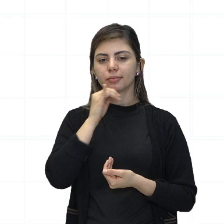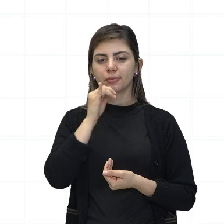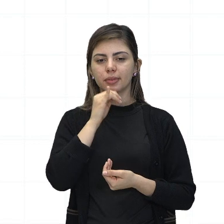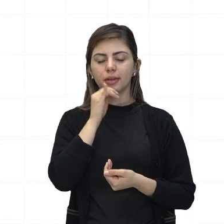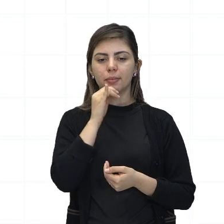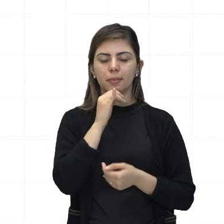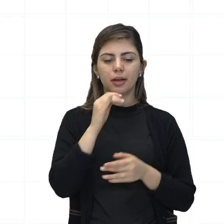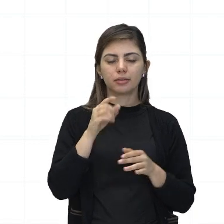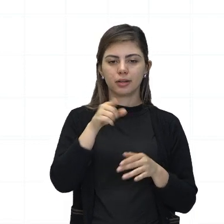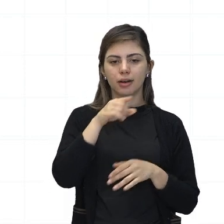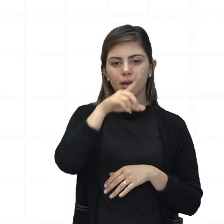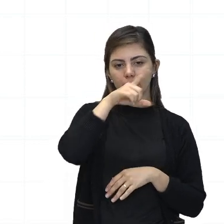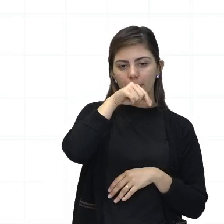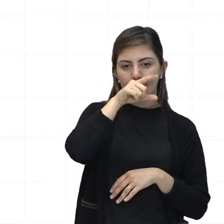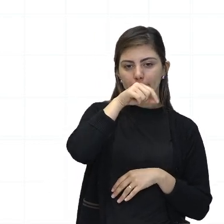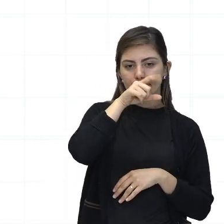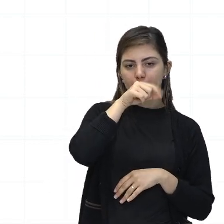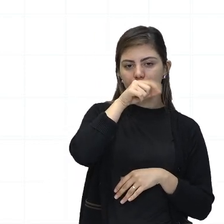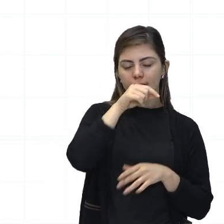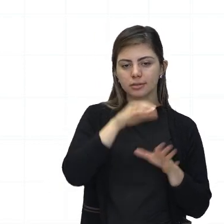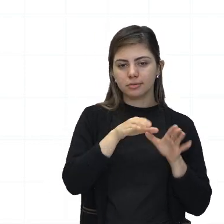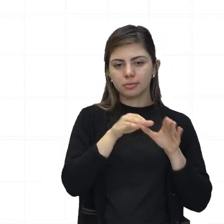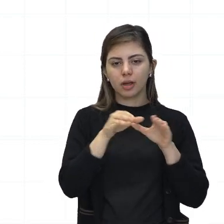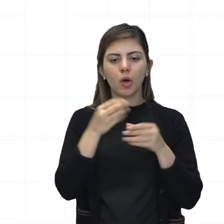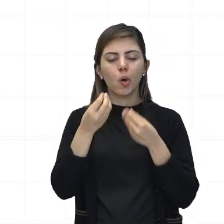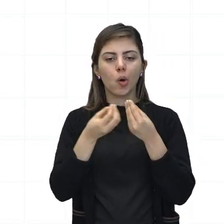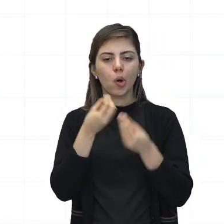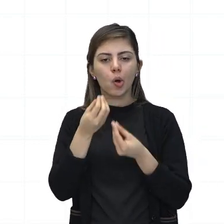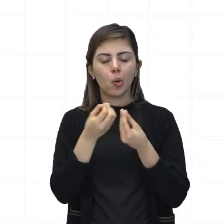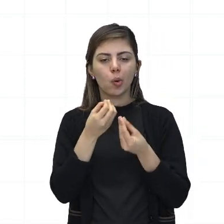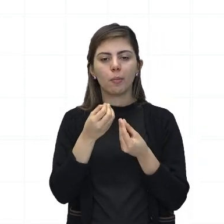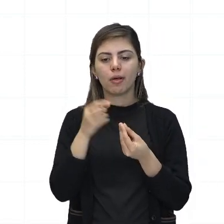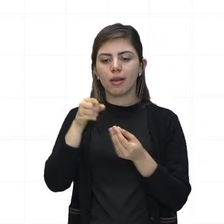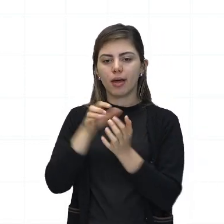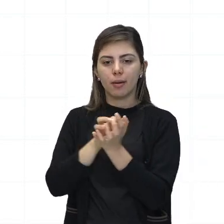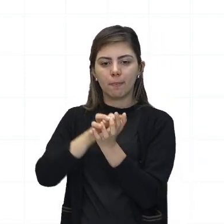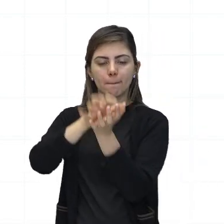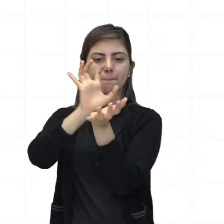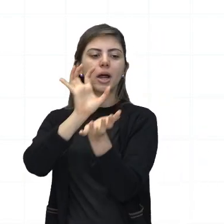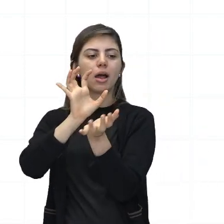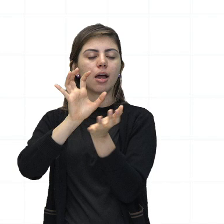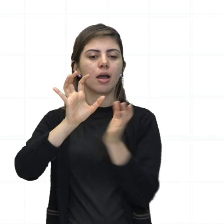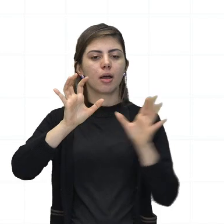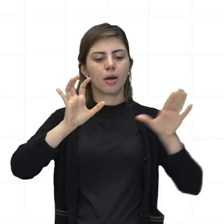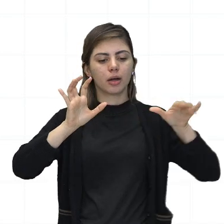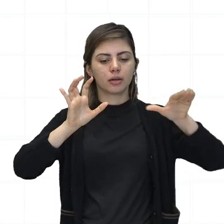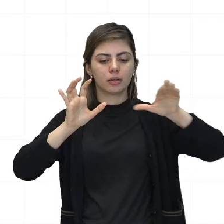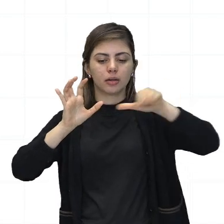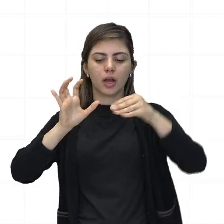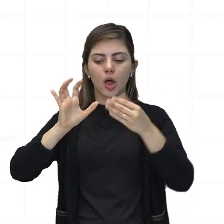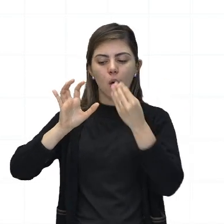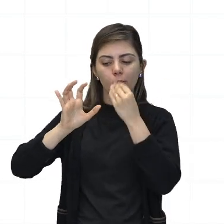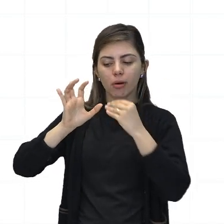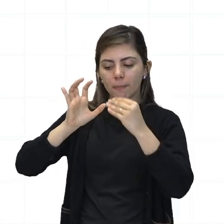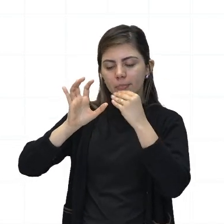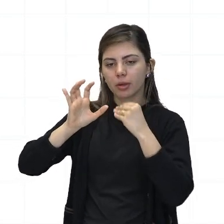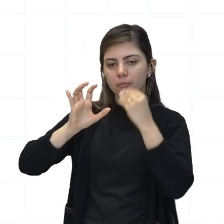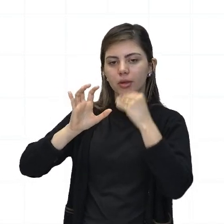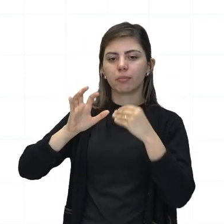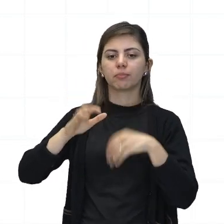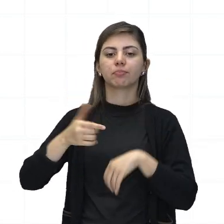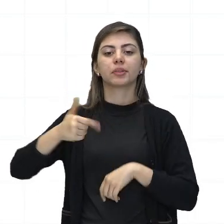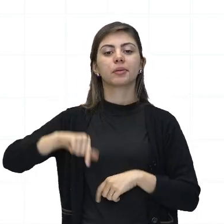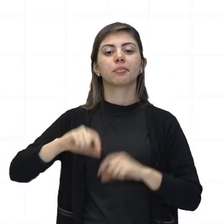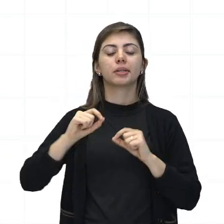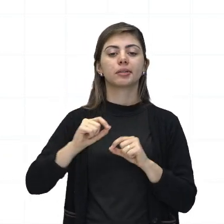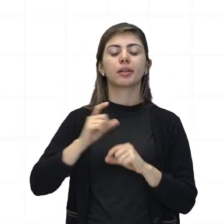palito, né? Que fica se alimentando na boca do jacaré, como também o pássaro que se alimenta